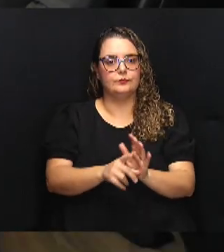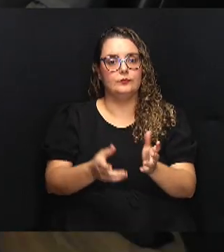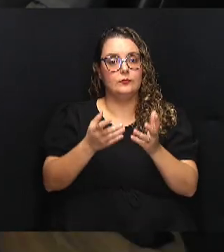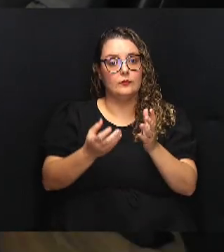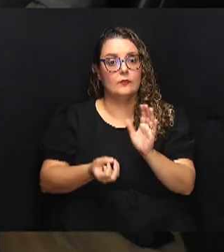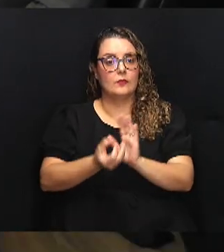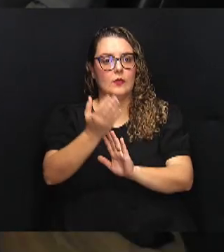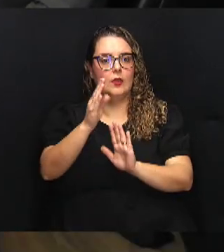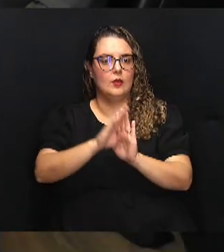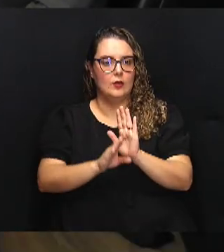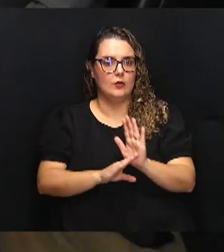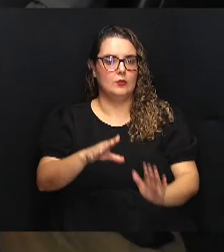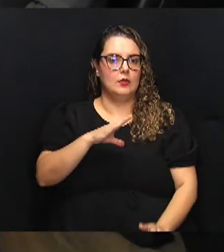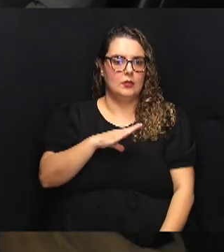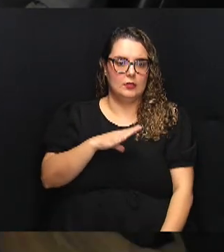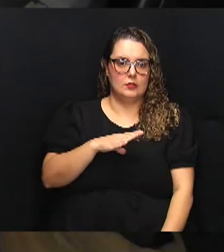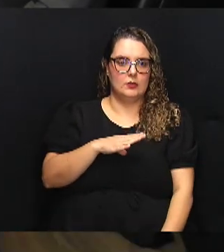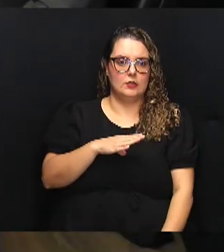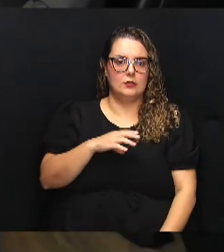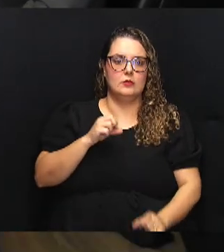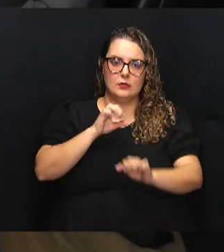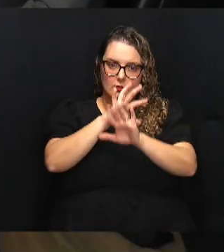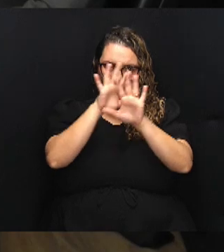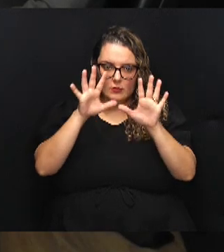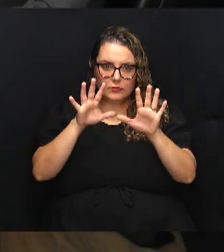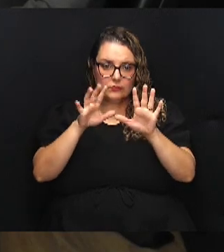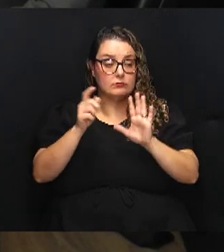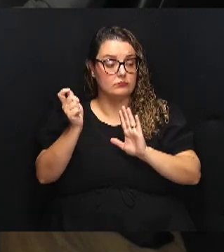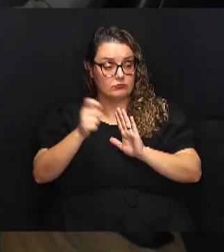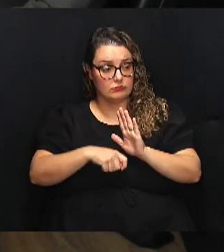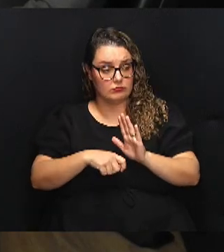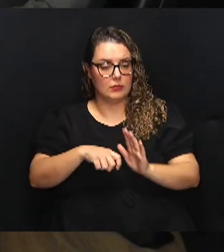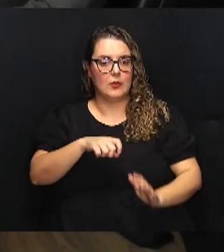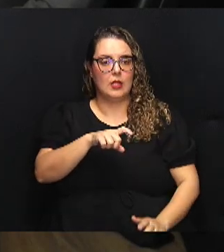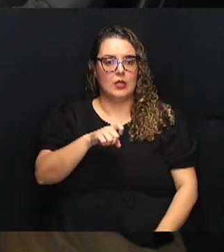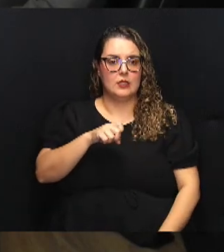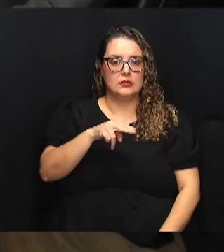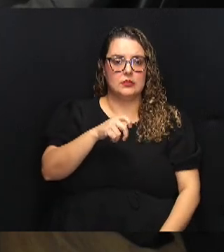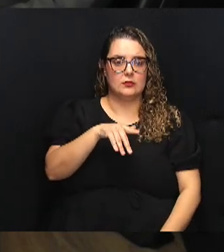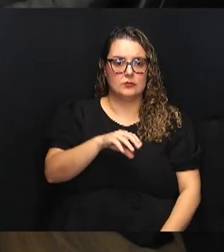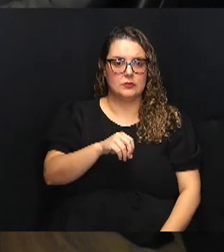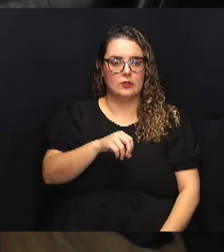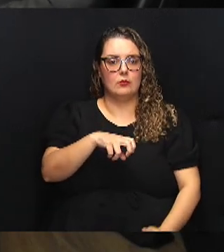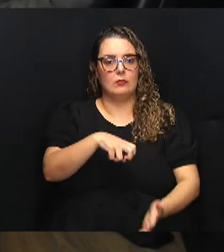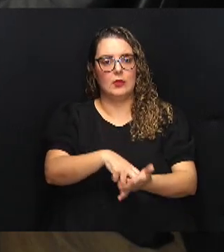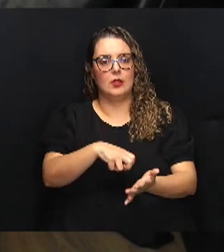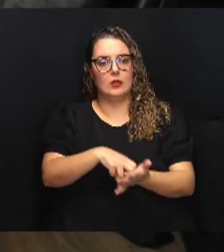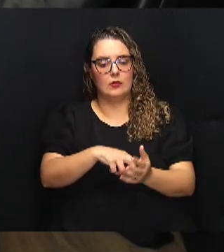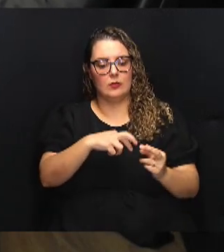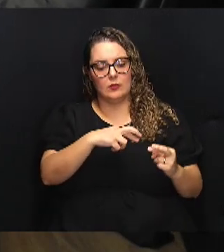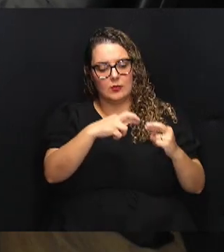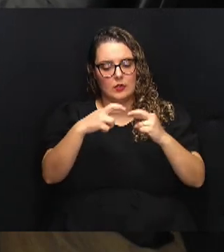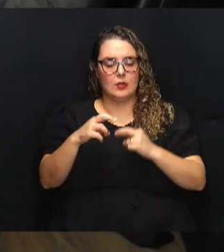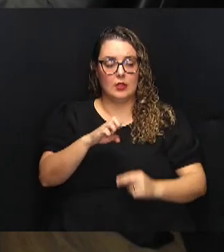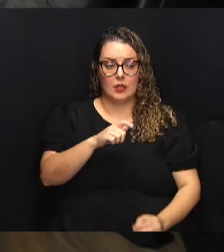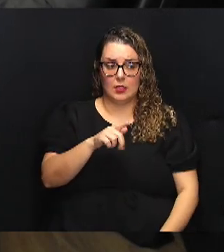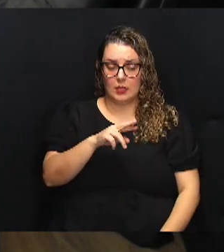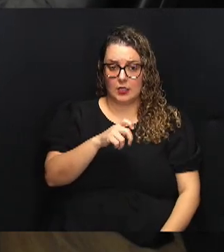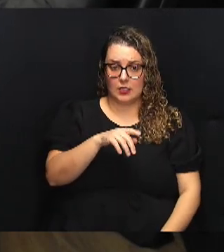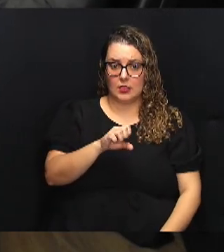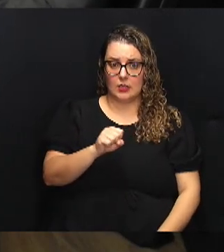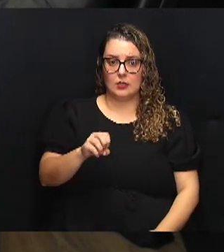o Programa Municipal de Transparência na execução penal e monitoramento de egressos do